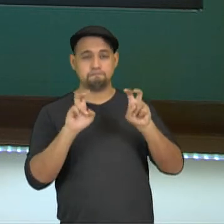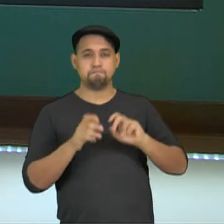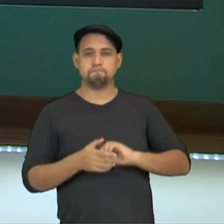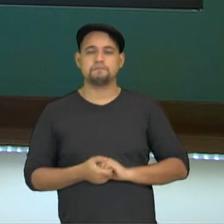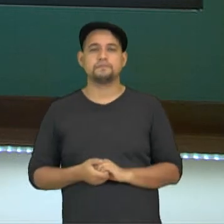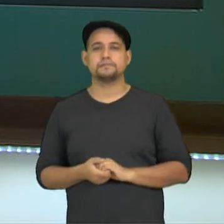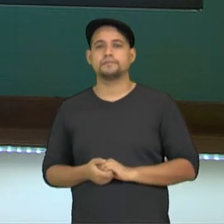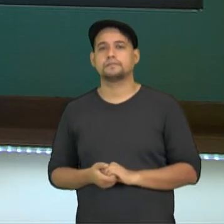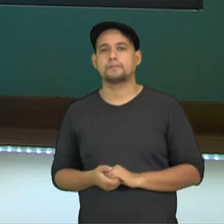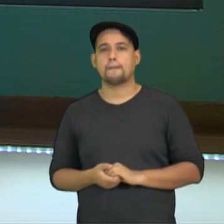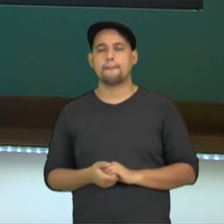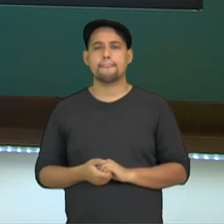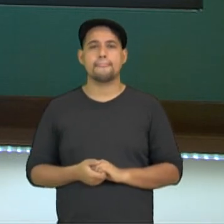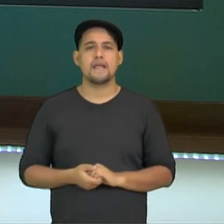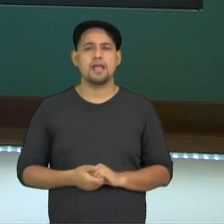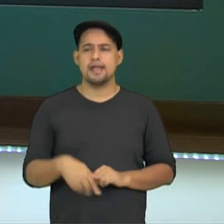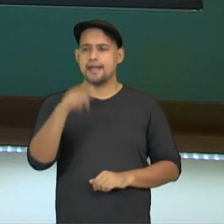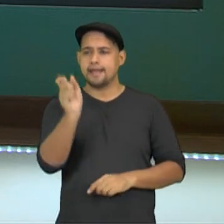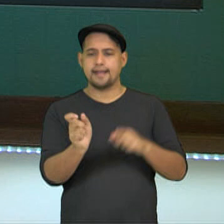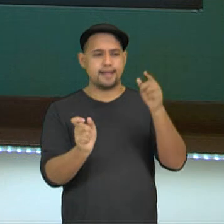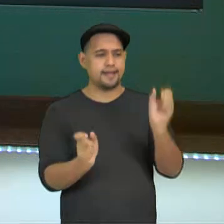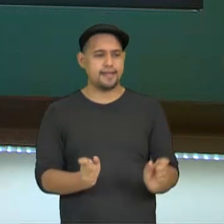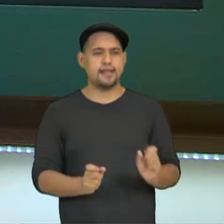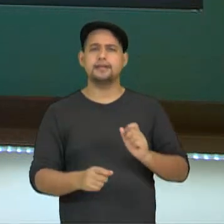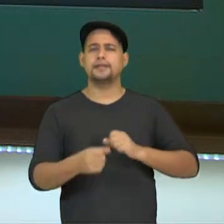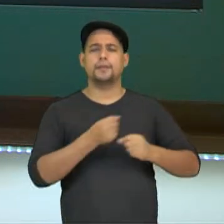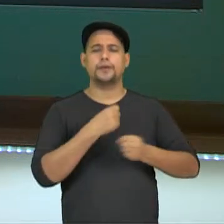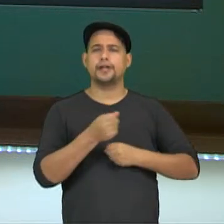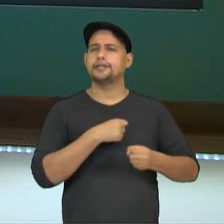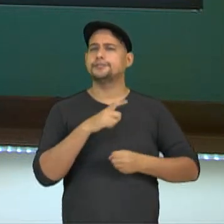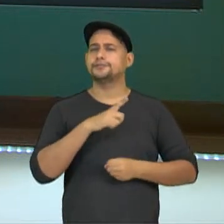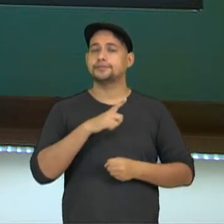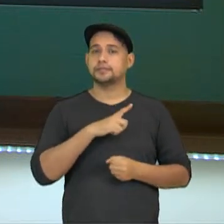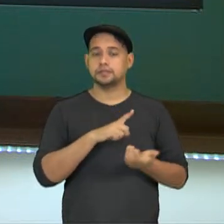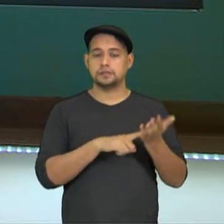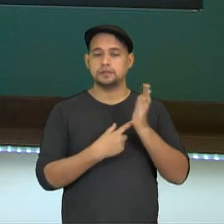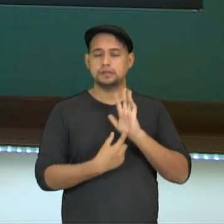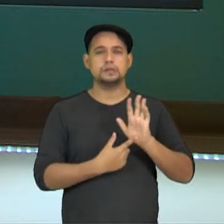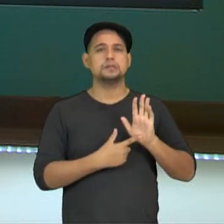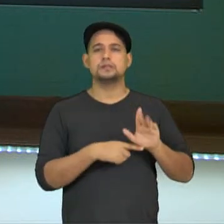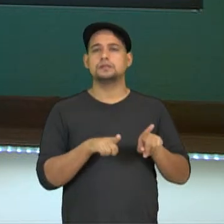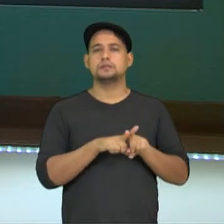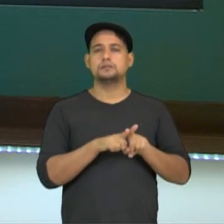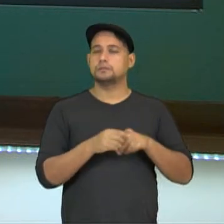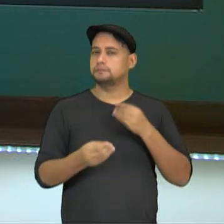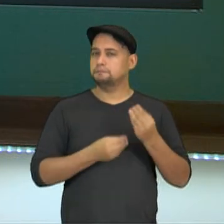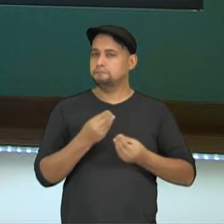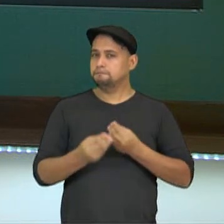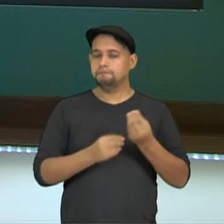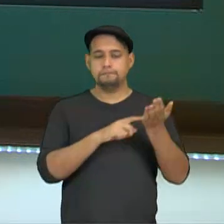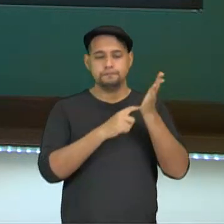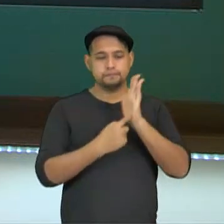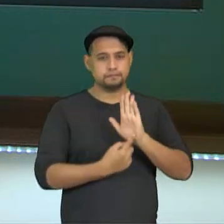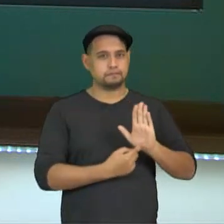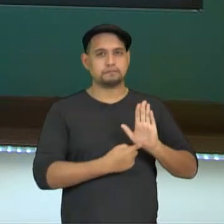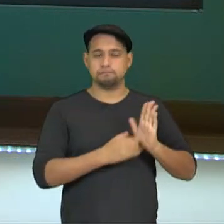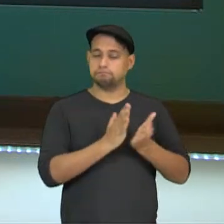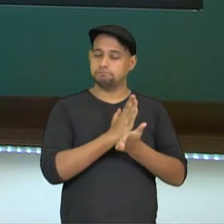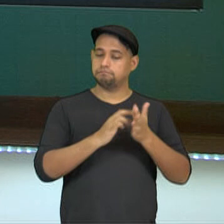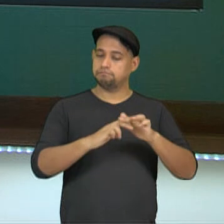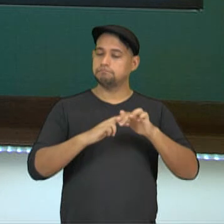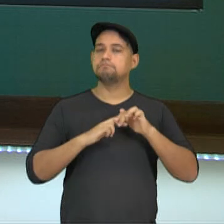fragmento. É característica da reportagem trazer uma problematização dos fatos, apontando causas